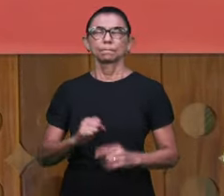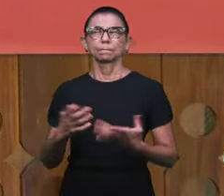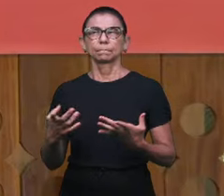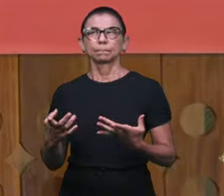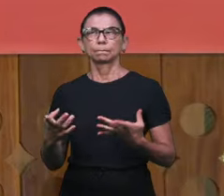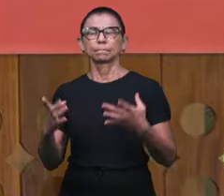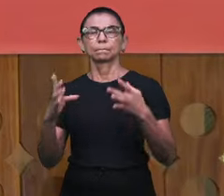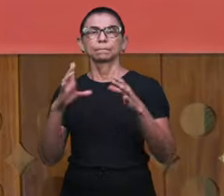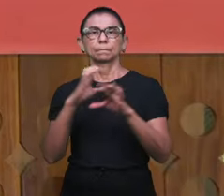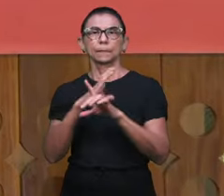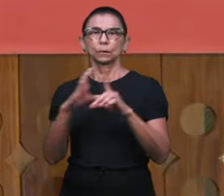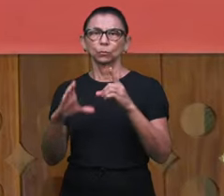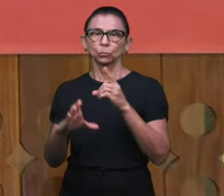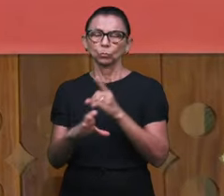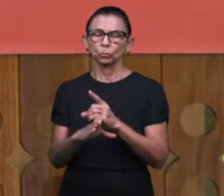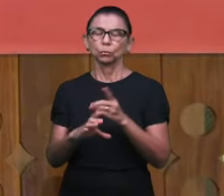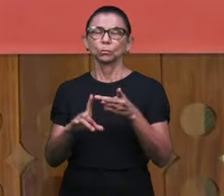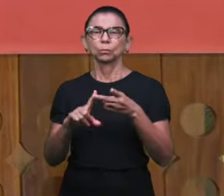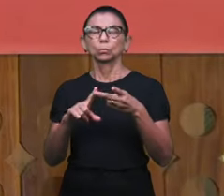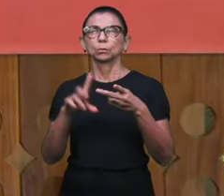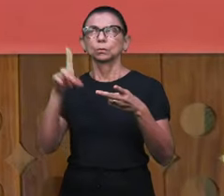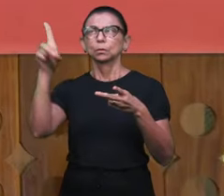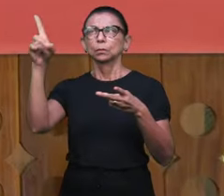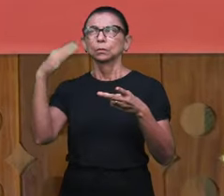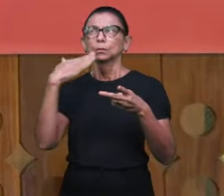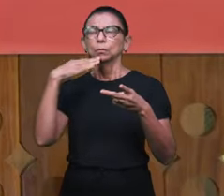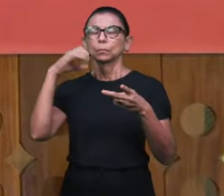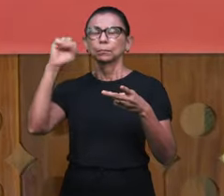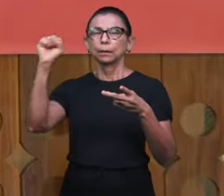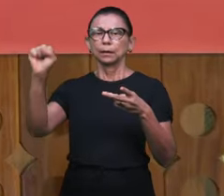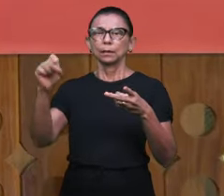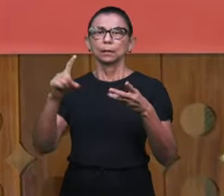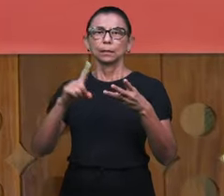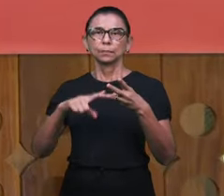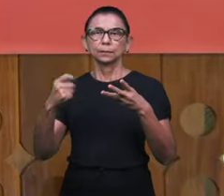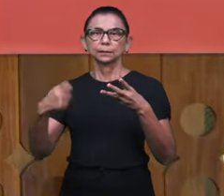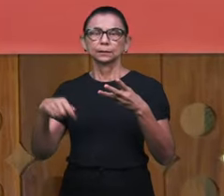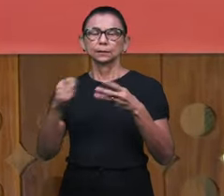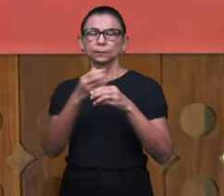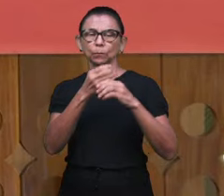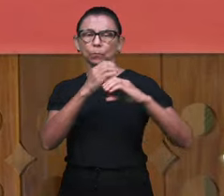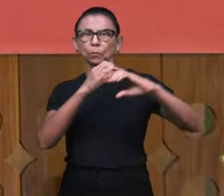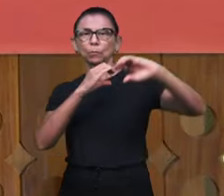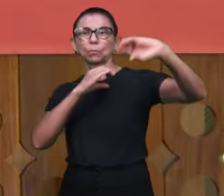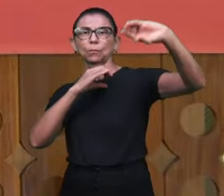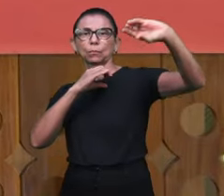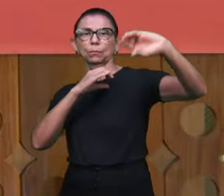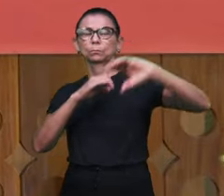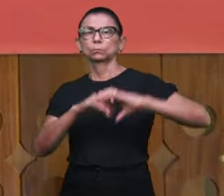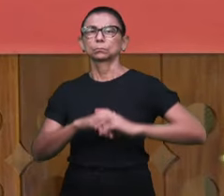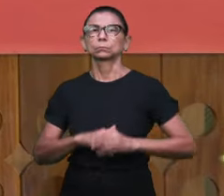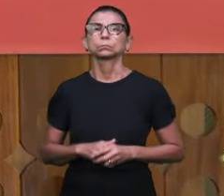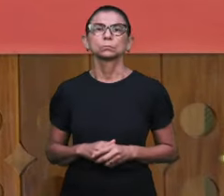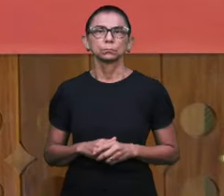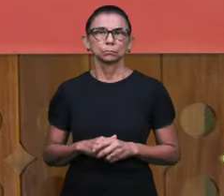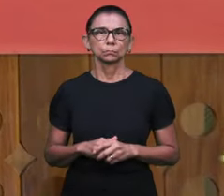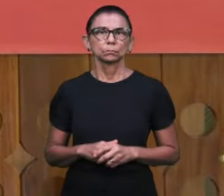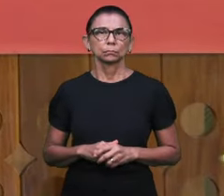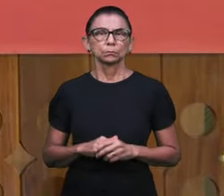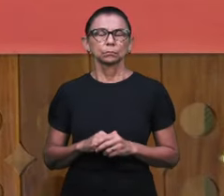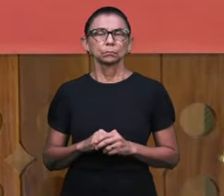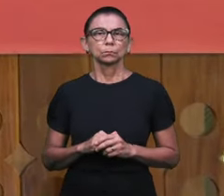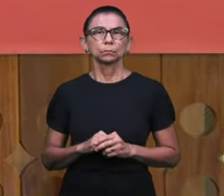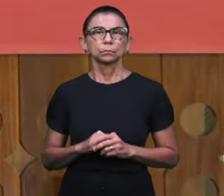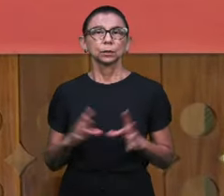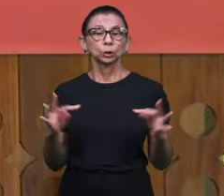a Deus, ao Pai, ligado a Jeová. Então, todos os atos. Então,